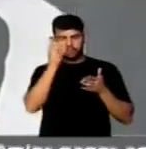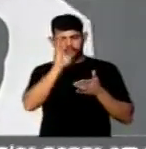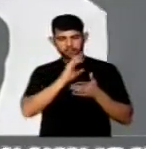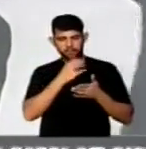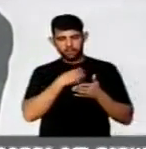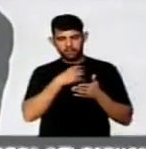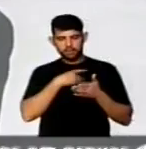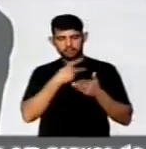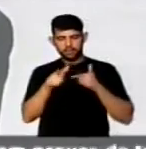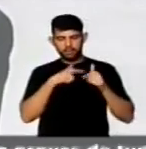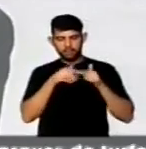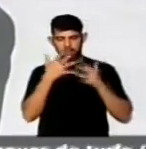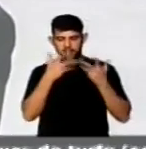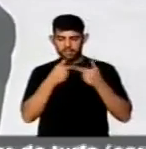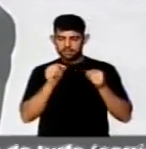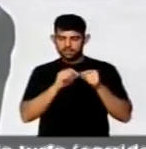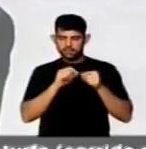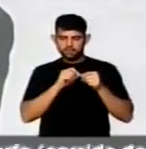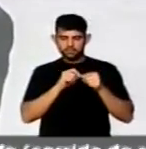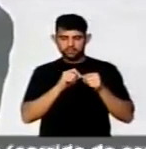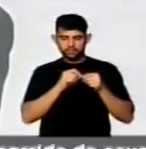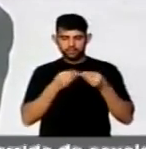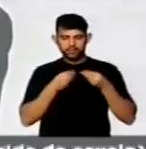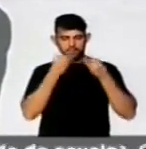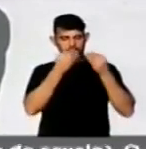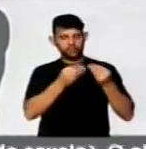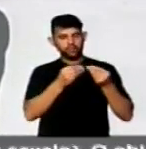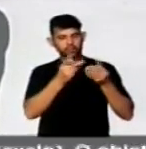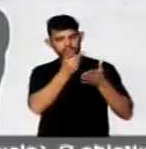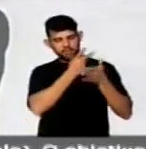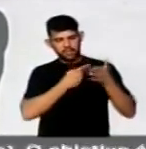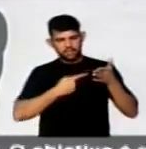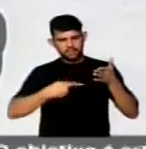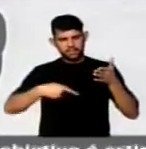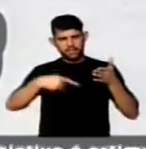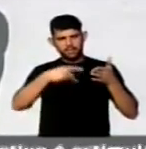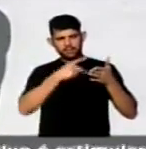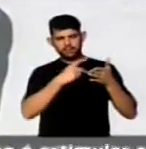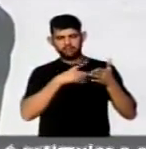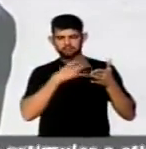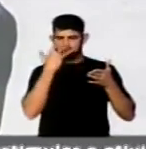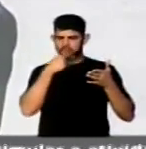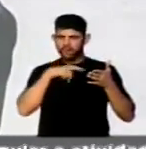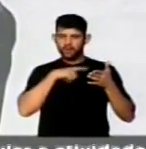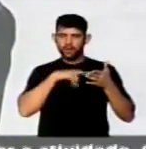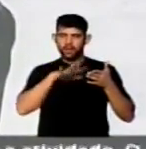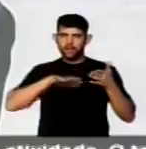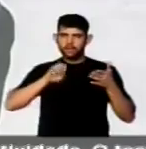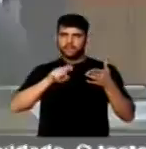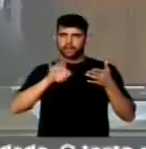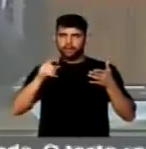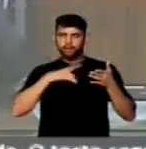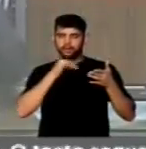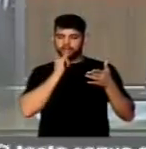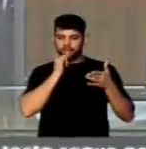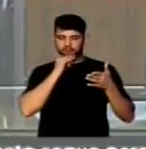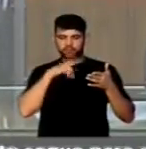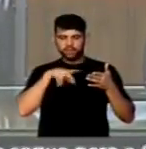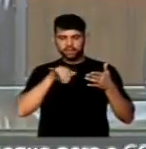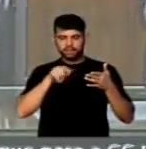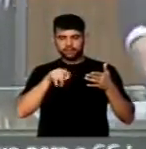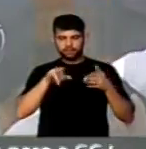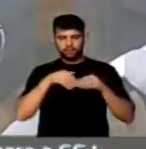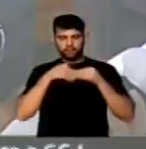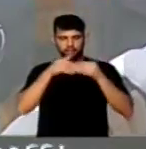trabalhos memoráveis, nos legou figuras antropomórficas do sertão, a exemplo de cangaceiros,